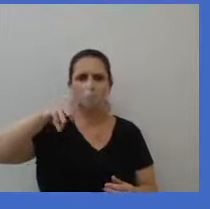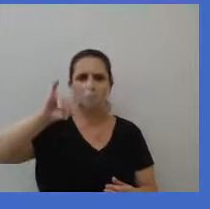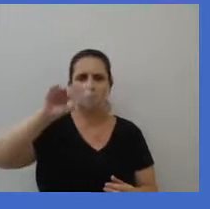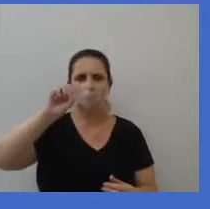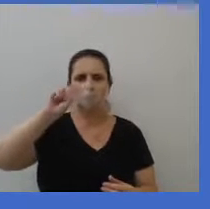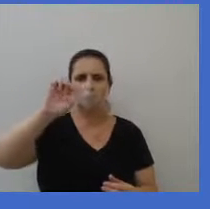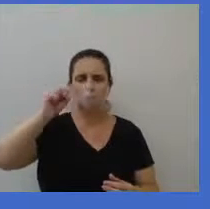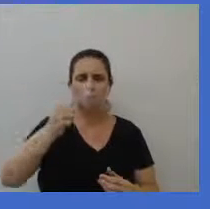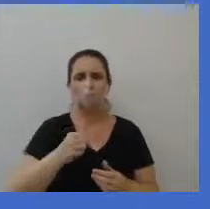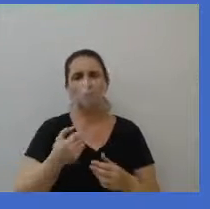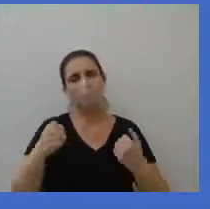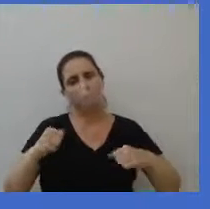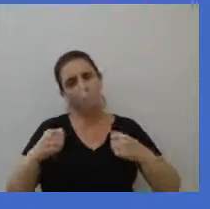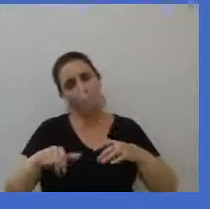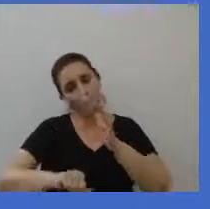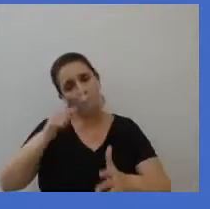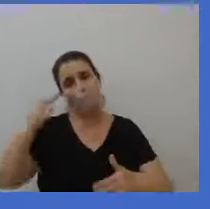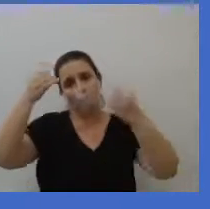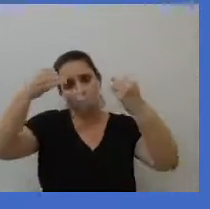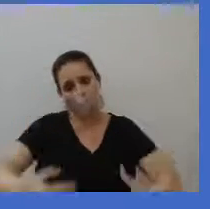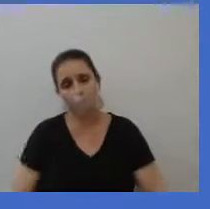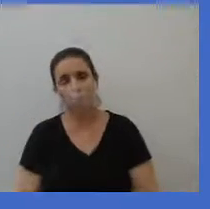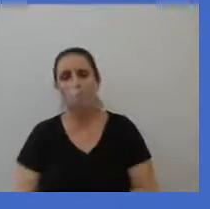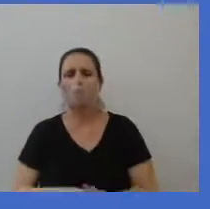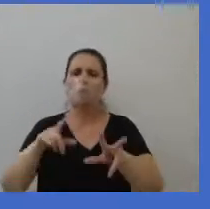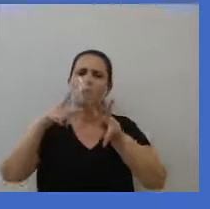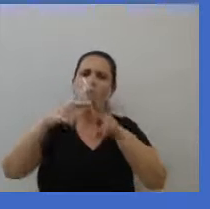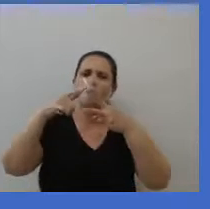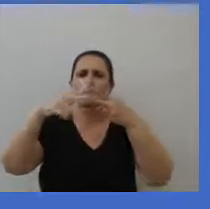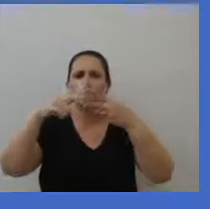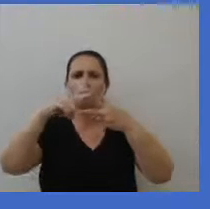brincadeira. O meme é para descontrair. O meme